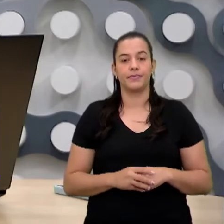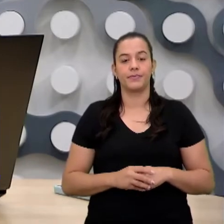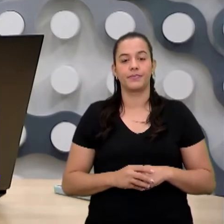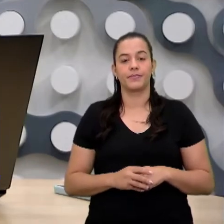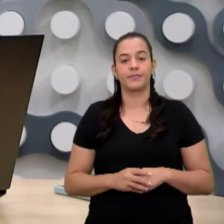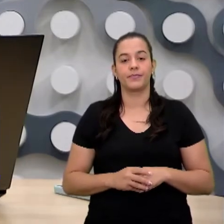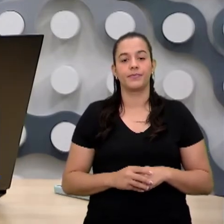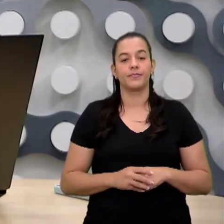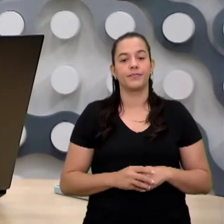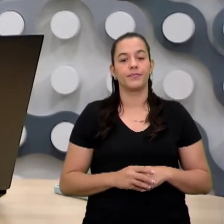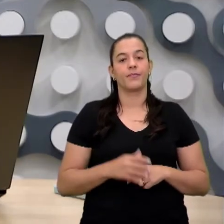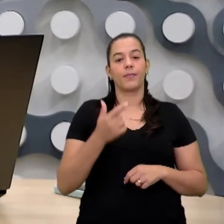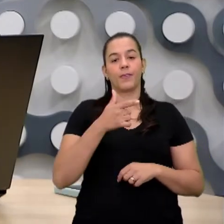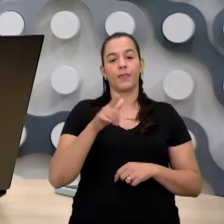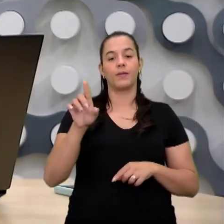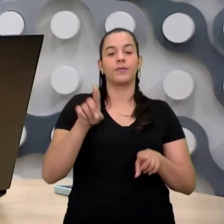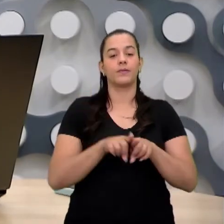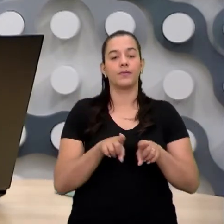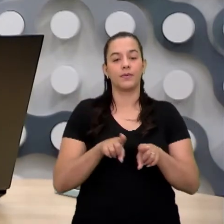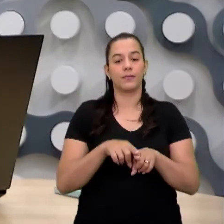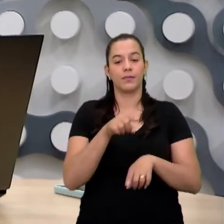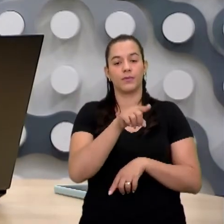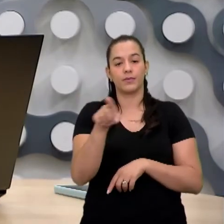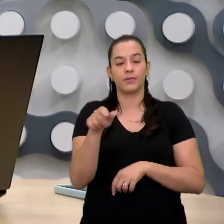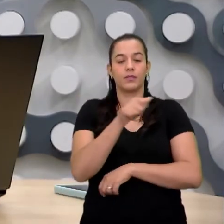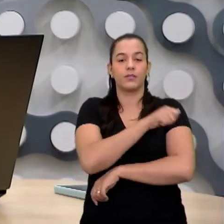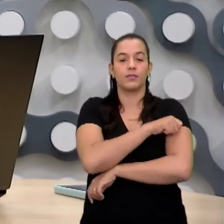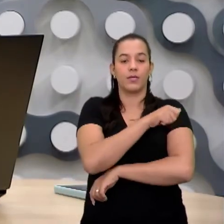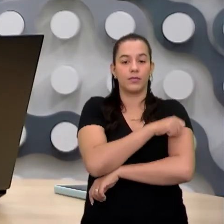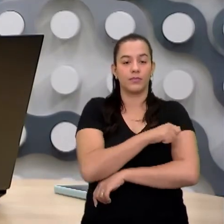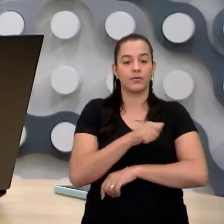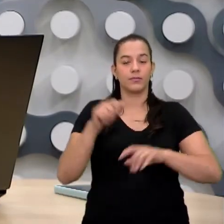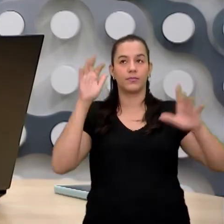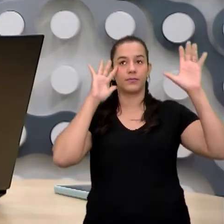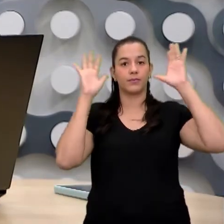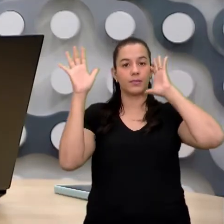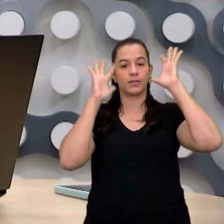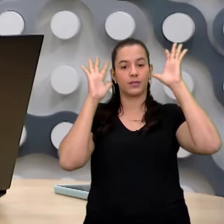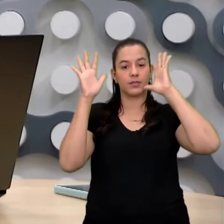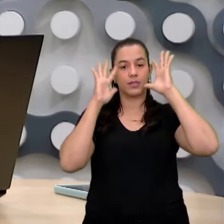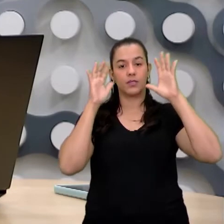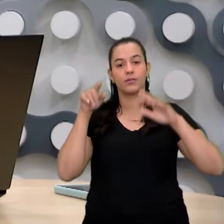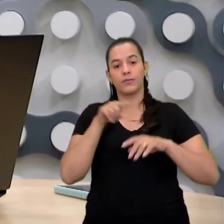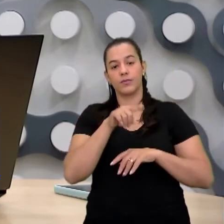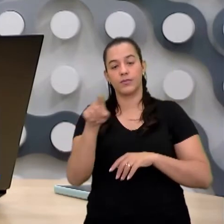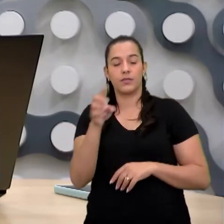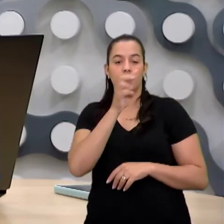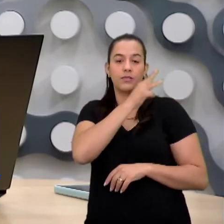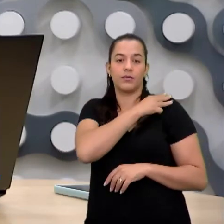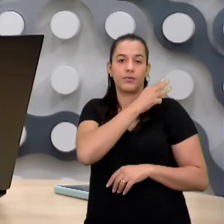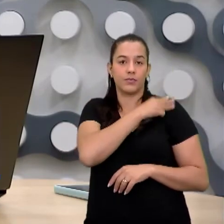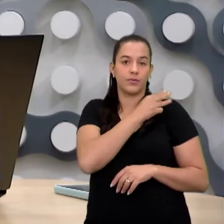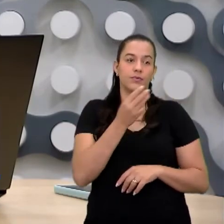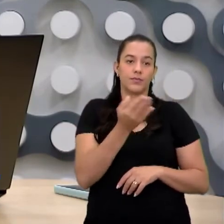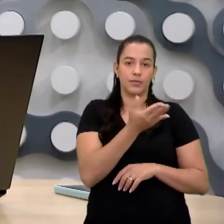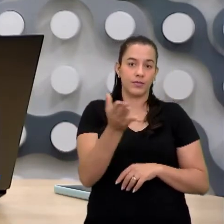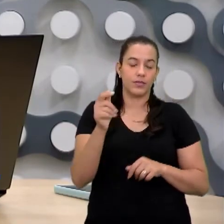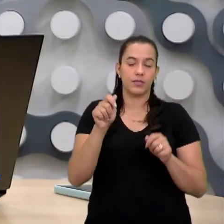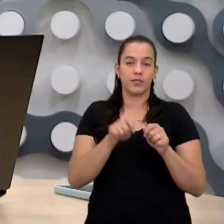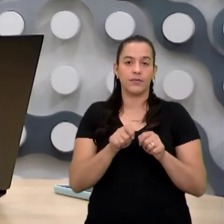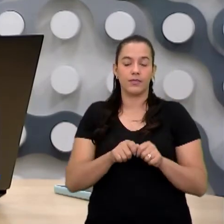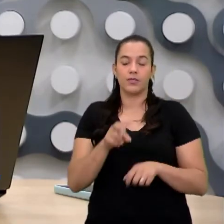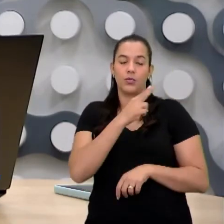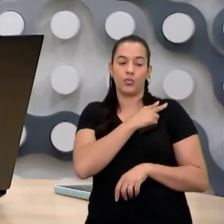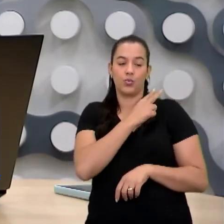esse aí eu acho interessante até para o aluno, né, repensar quando ele vai estar lá no ensino médio, principalmente você que está aí na segunda série